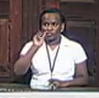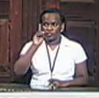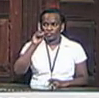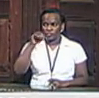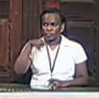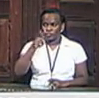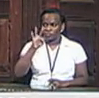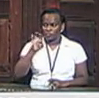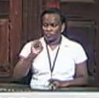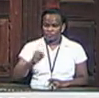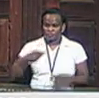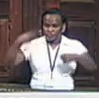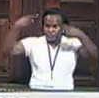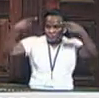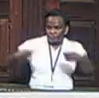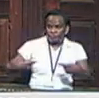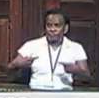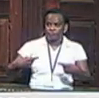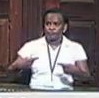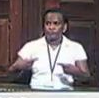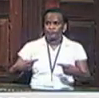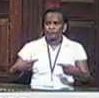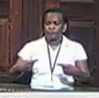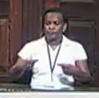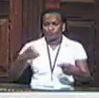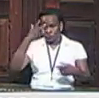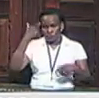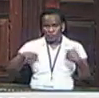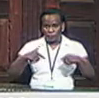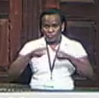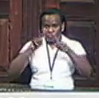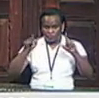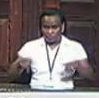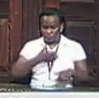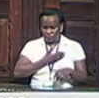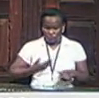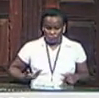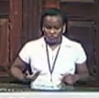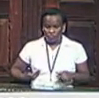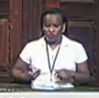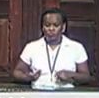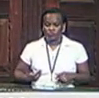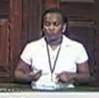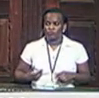O enfrentamento de servidores públicos